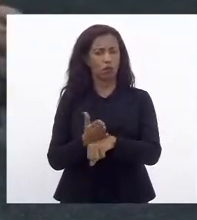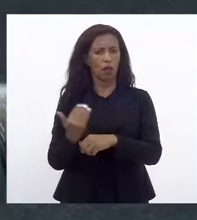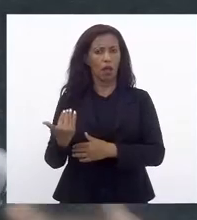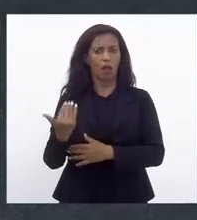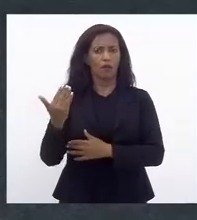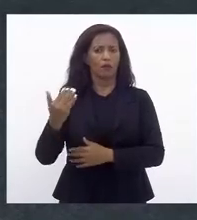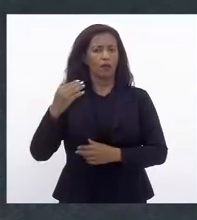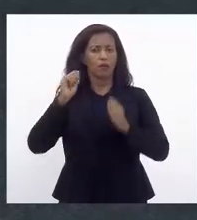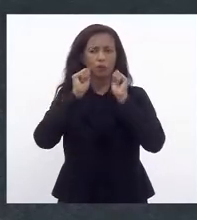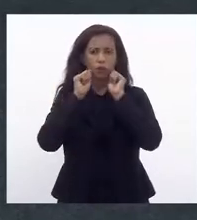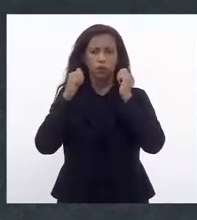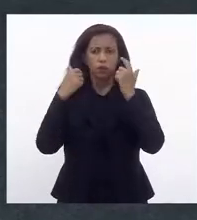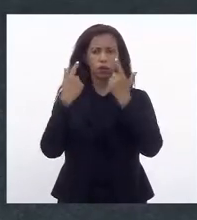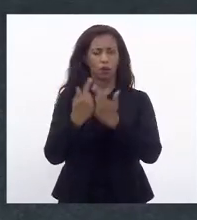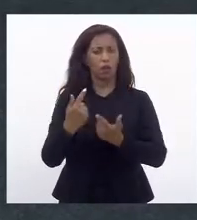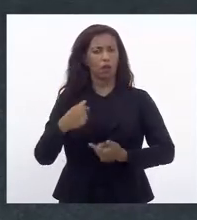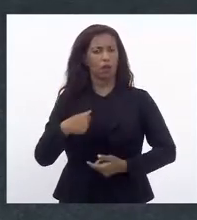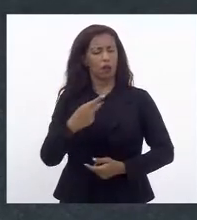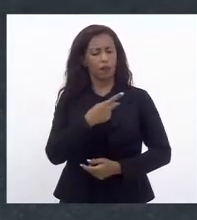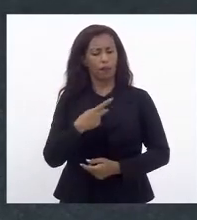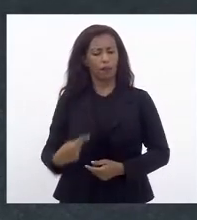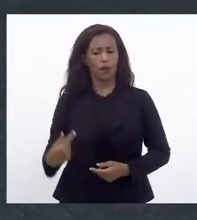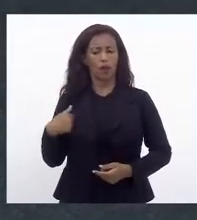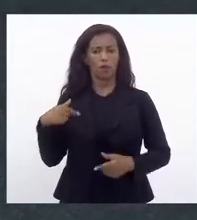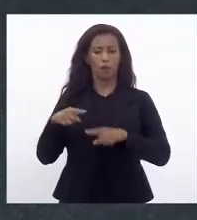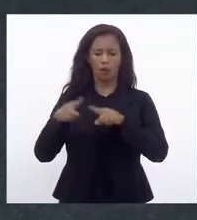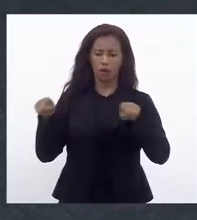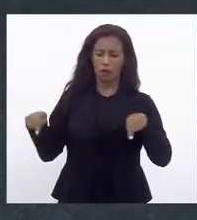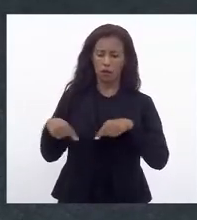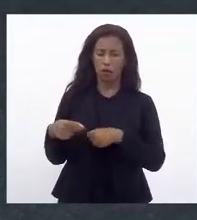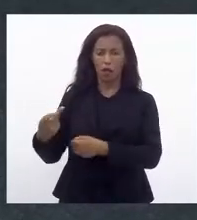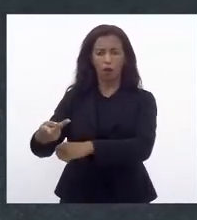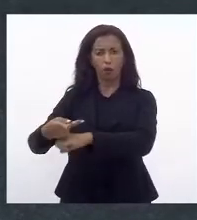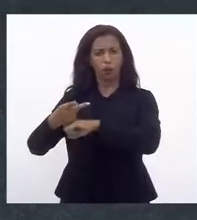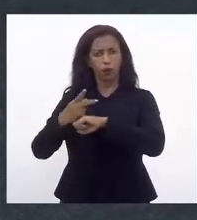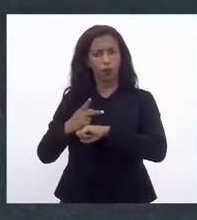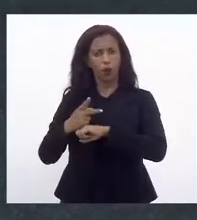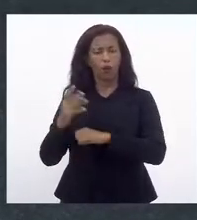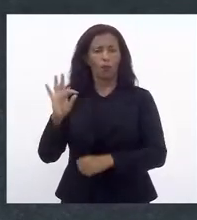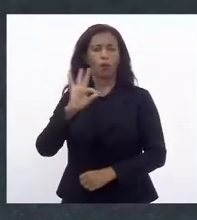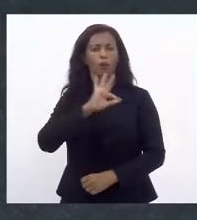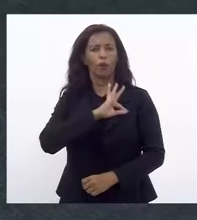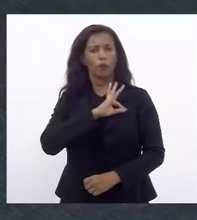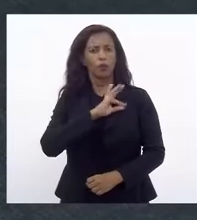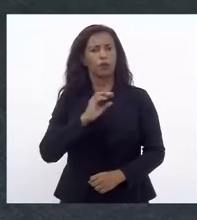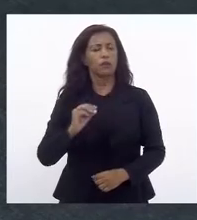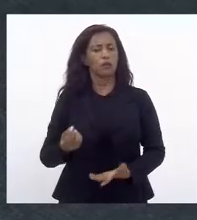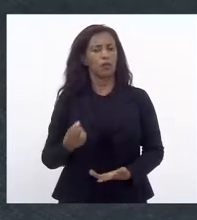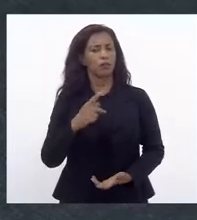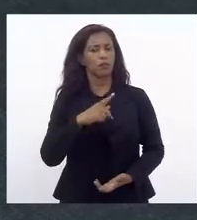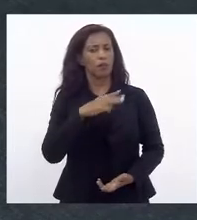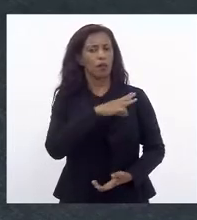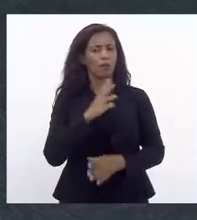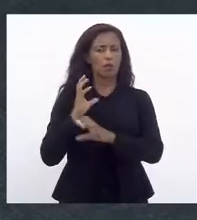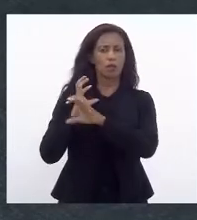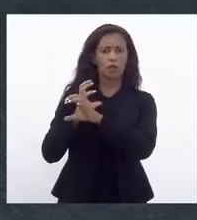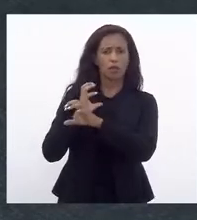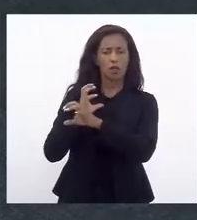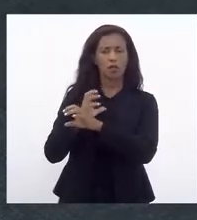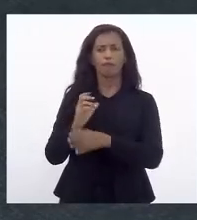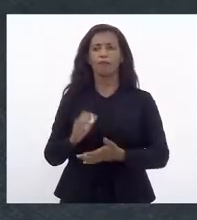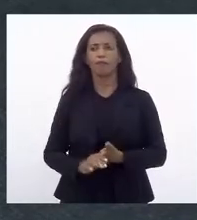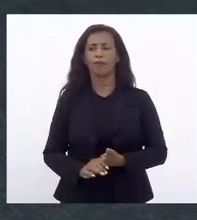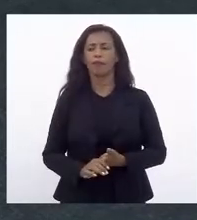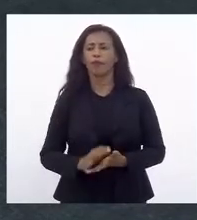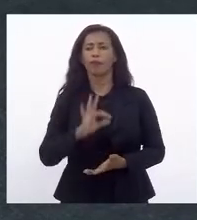frente parlamentar que eu presido e também o meu gabinete é procurado por policiais militares, policiais civis,